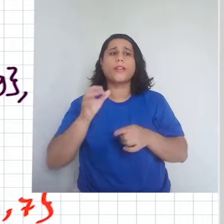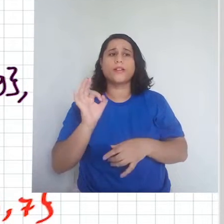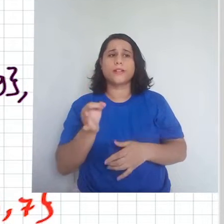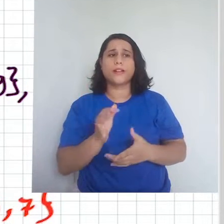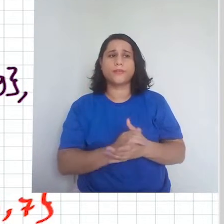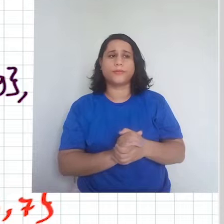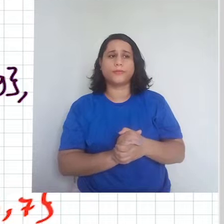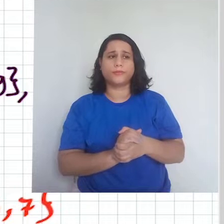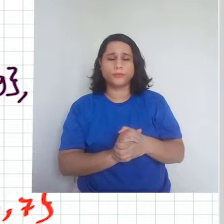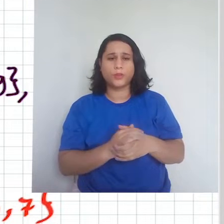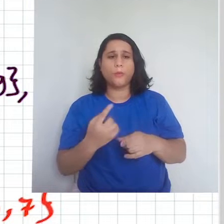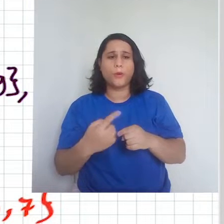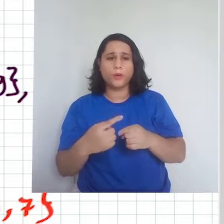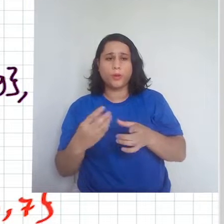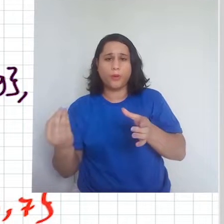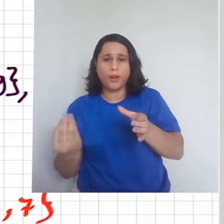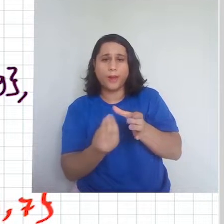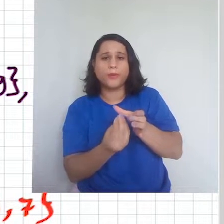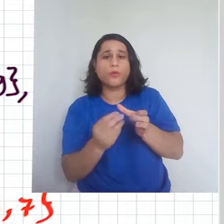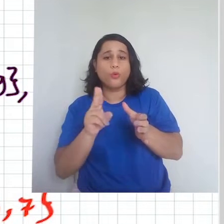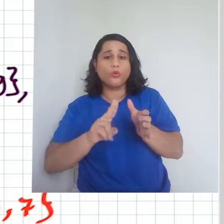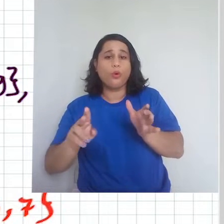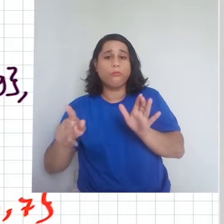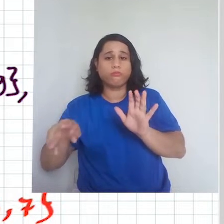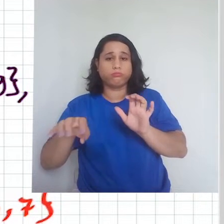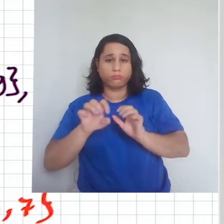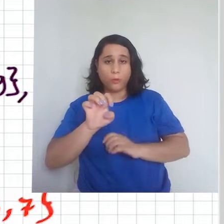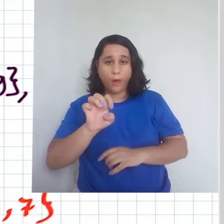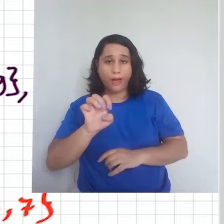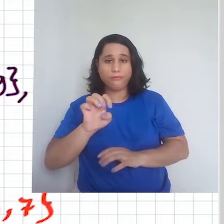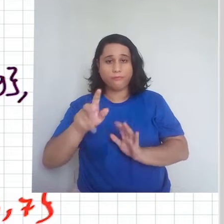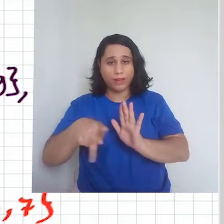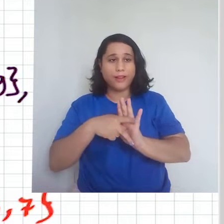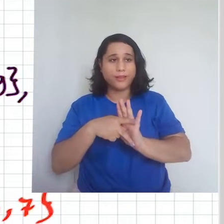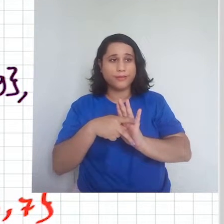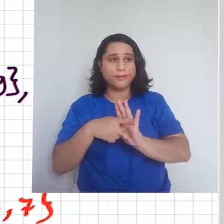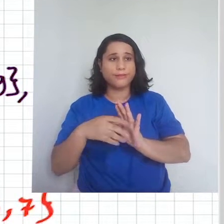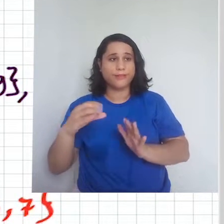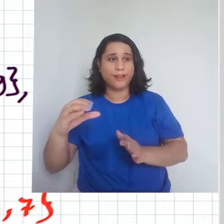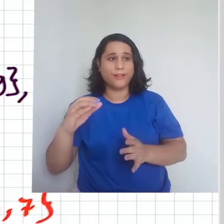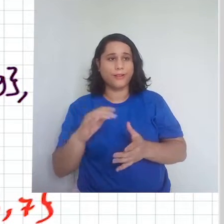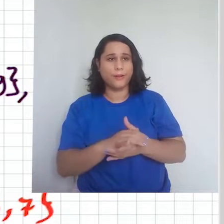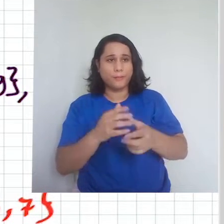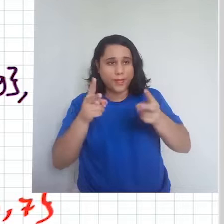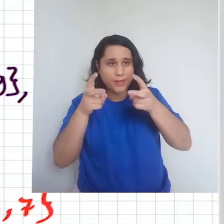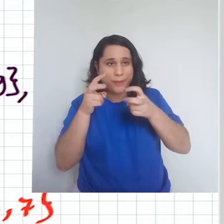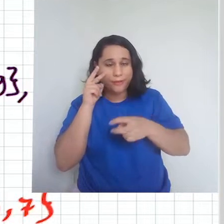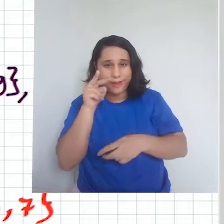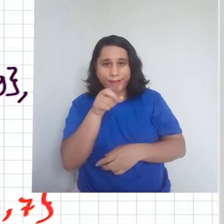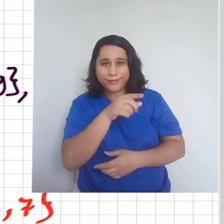o elemento 2 ele usou o símbolo de pertence de forma correta. Olha onde o 2 está presente aqui, ó.